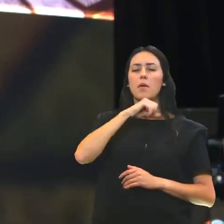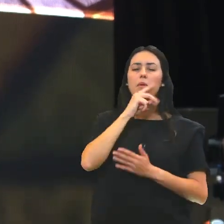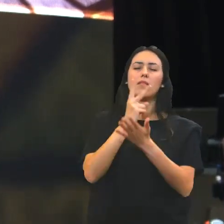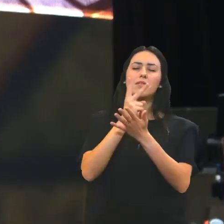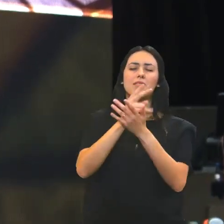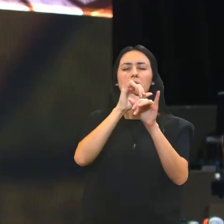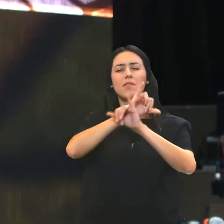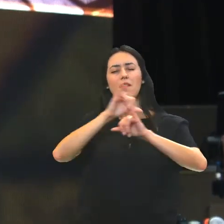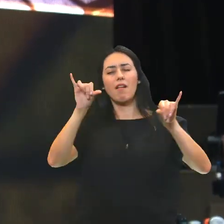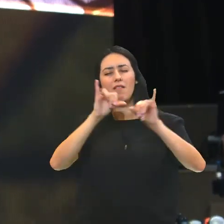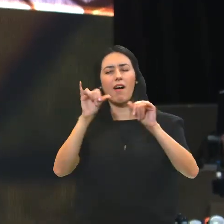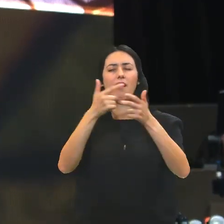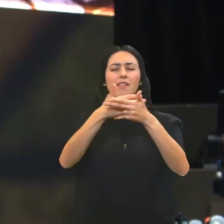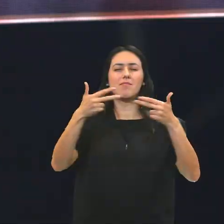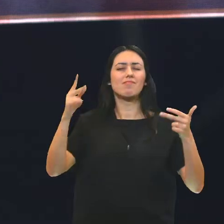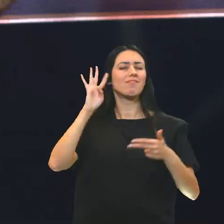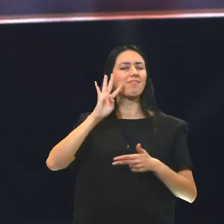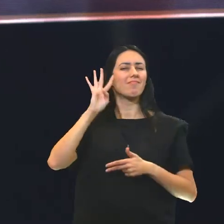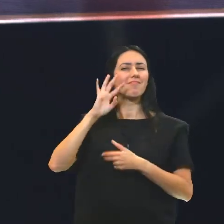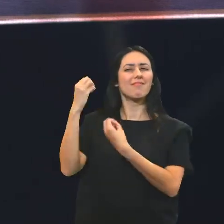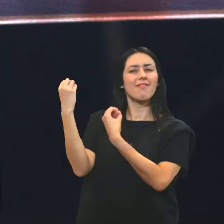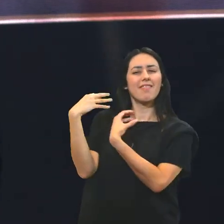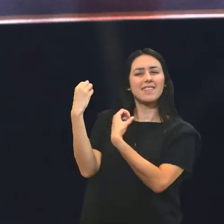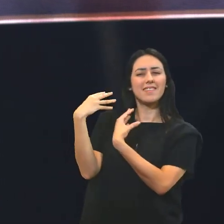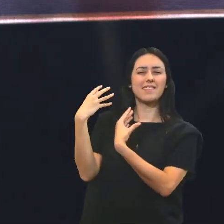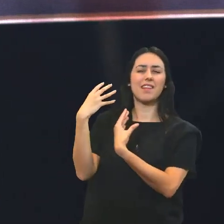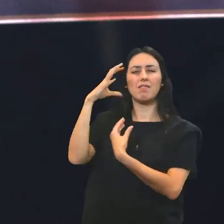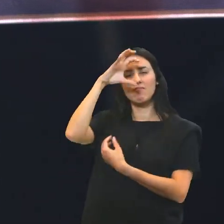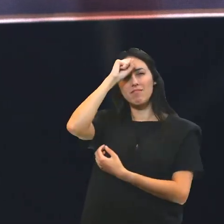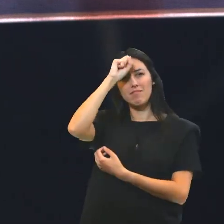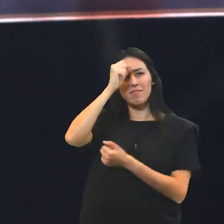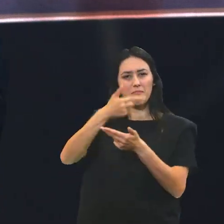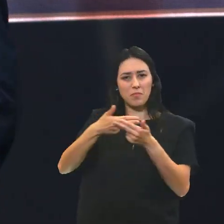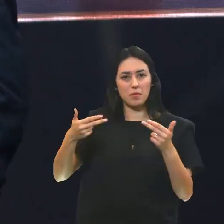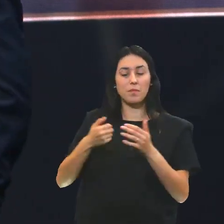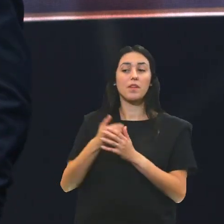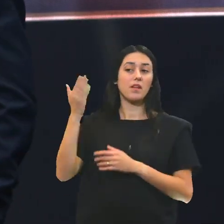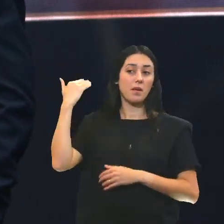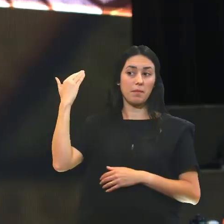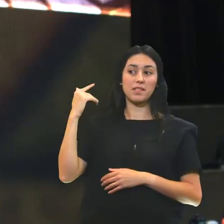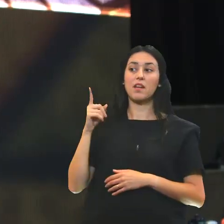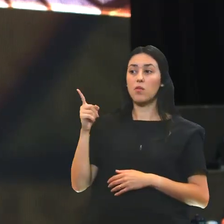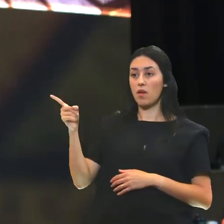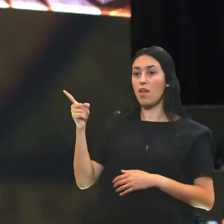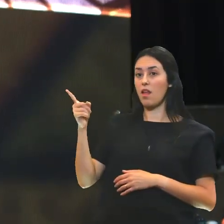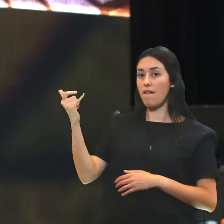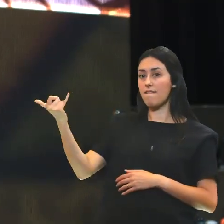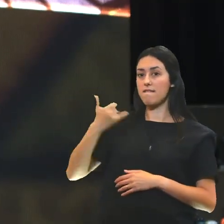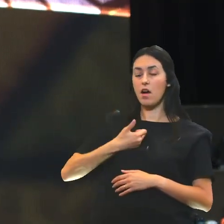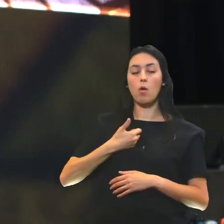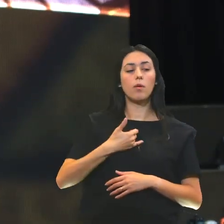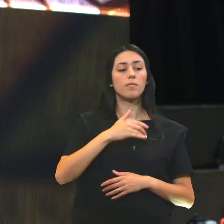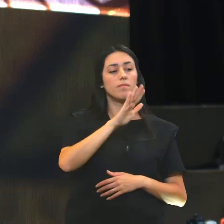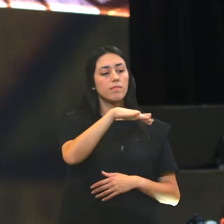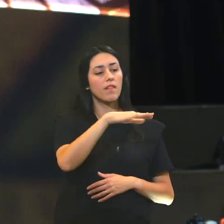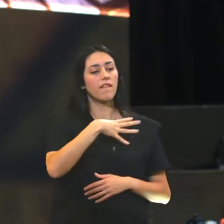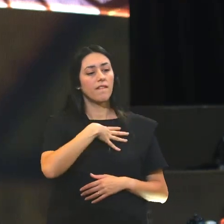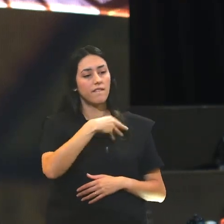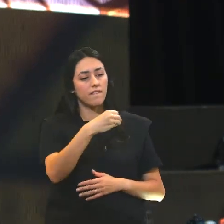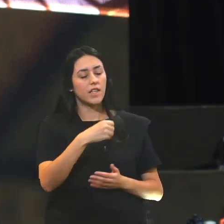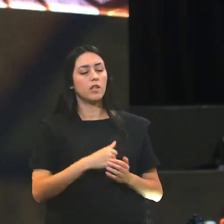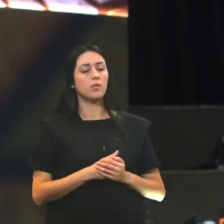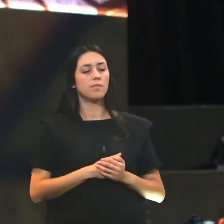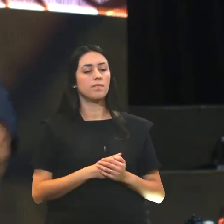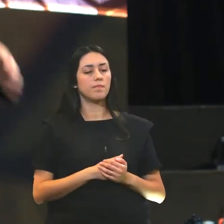umas citações assim, para ensinar a gente princípios, né? Então uma vez ele disse assim para nós, filho,